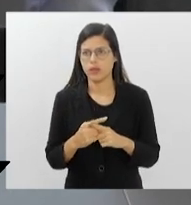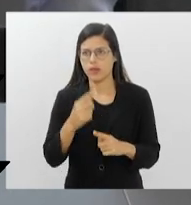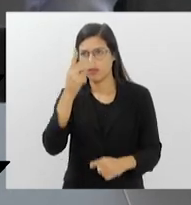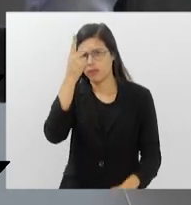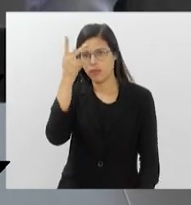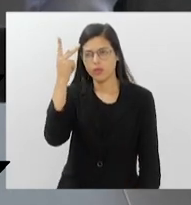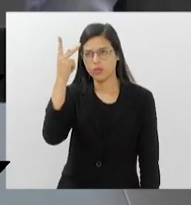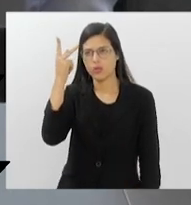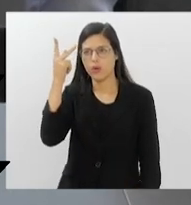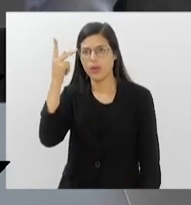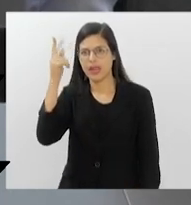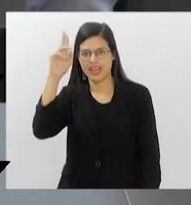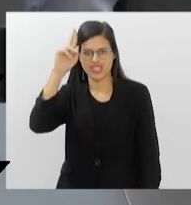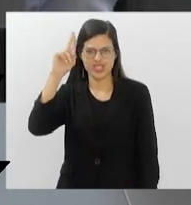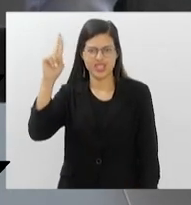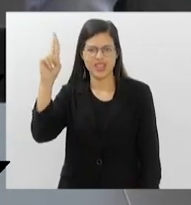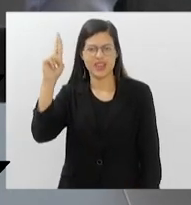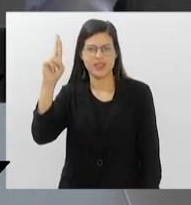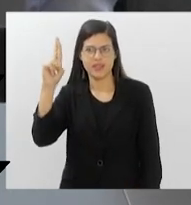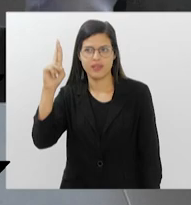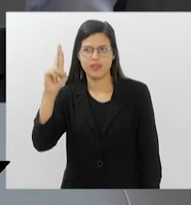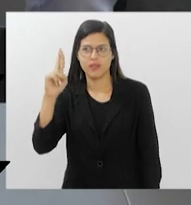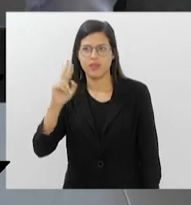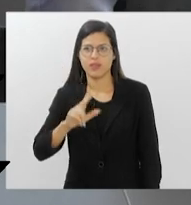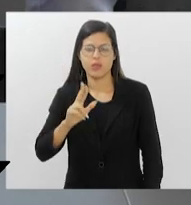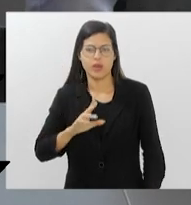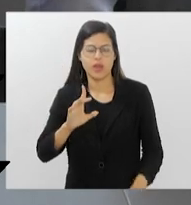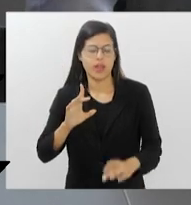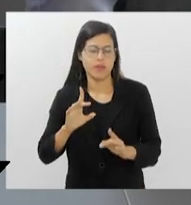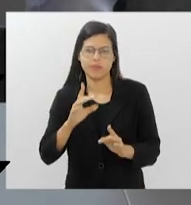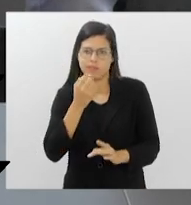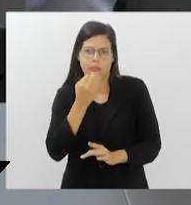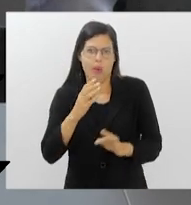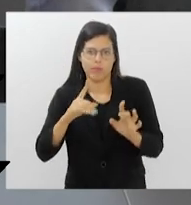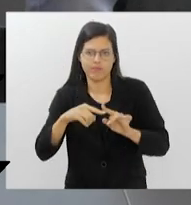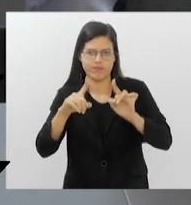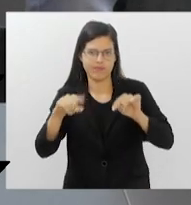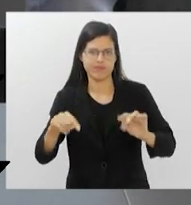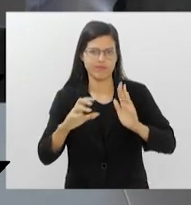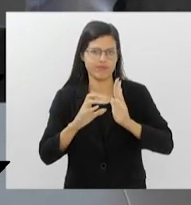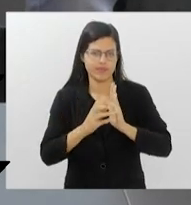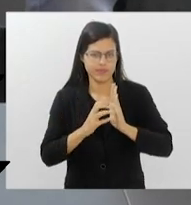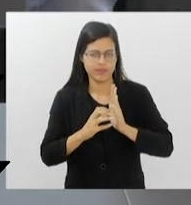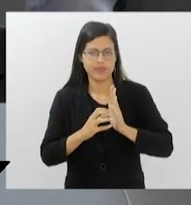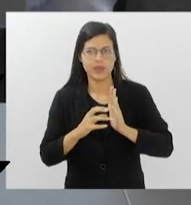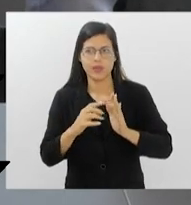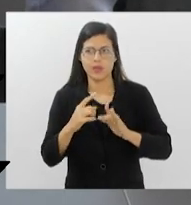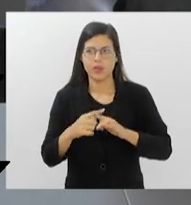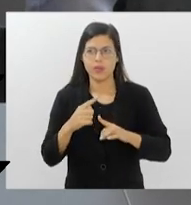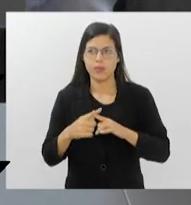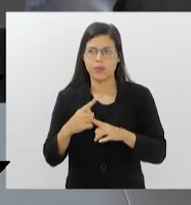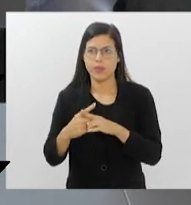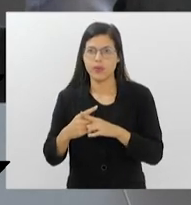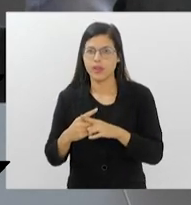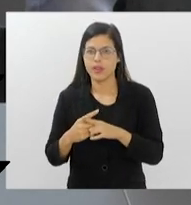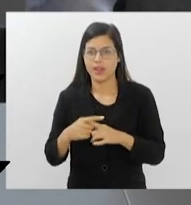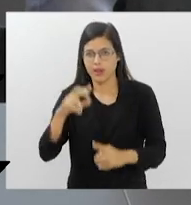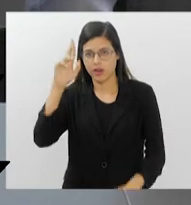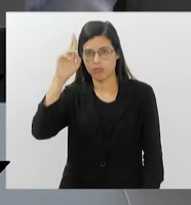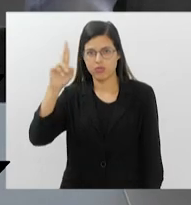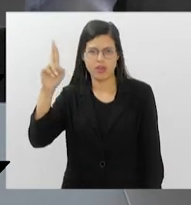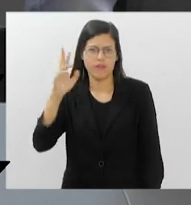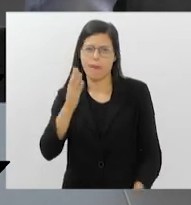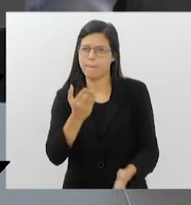da banca e não para os funcionários públicos né porque a banca já perde não perde